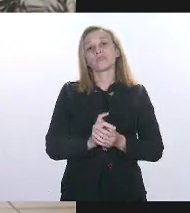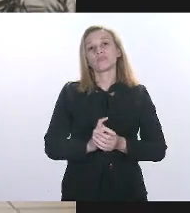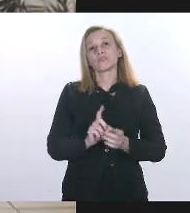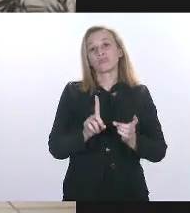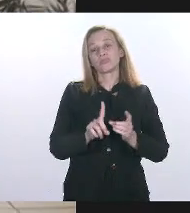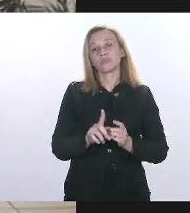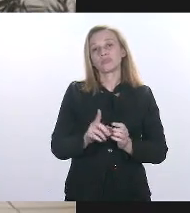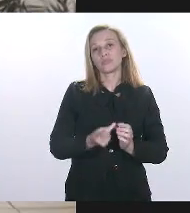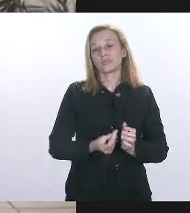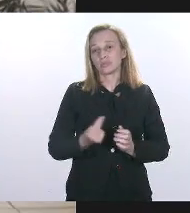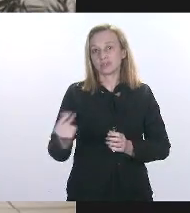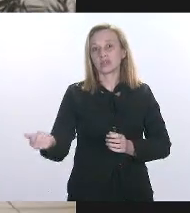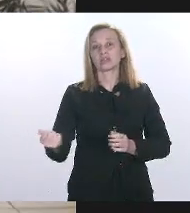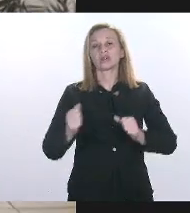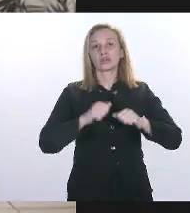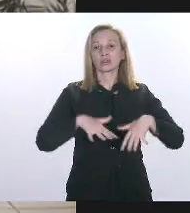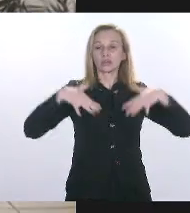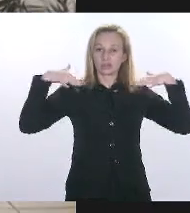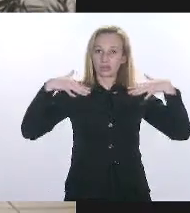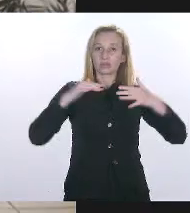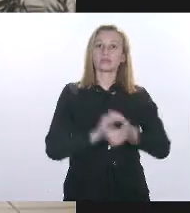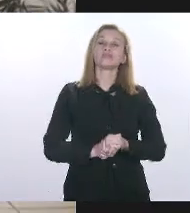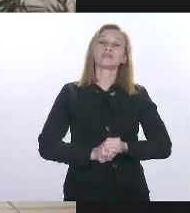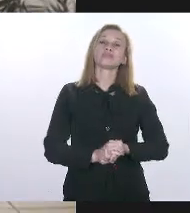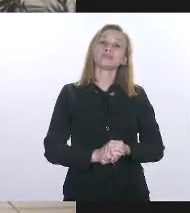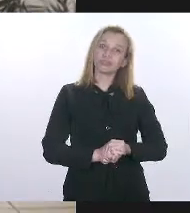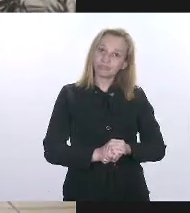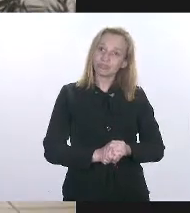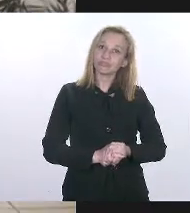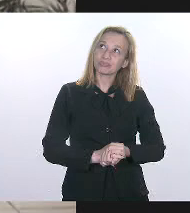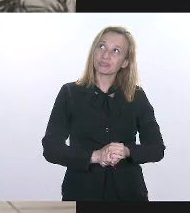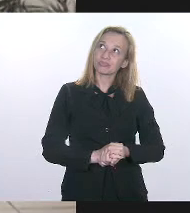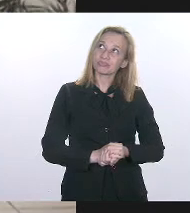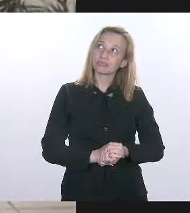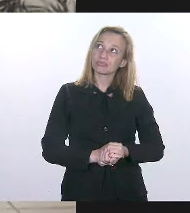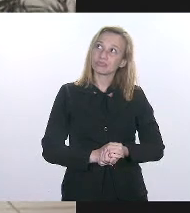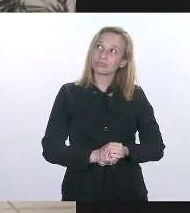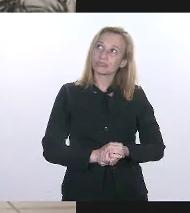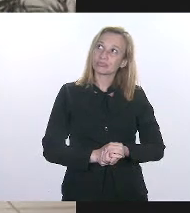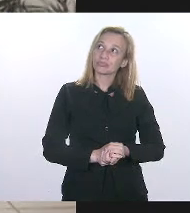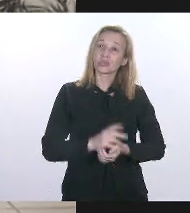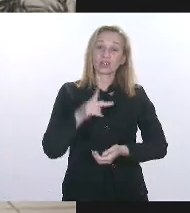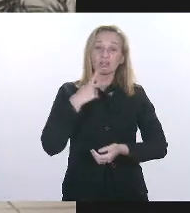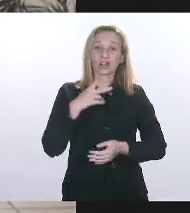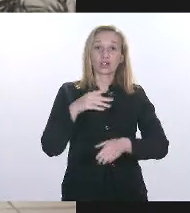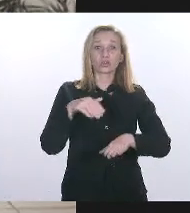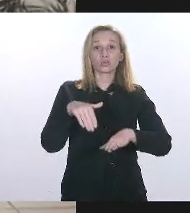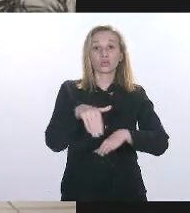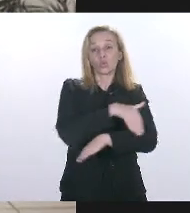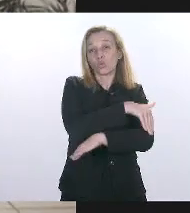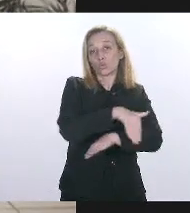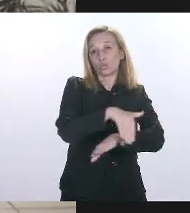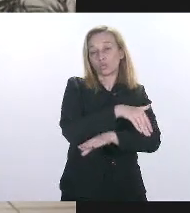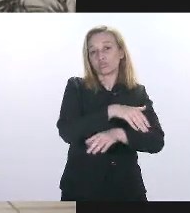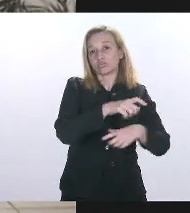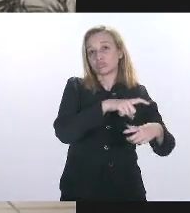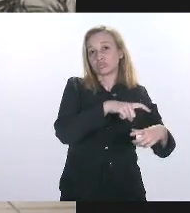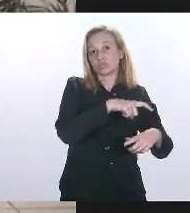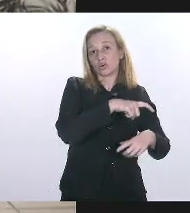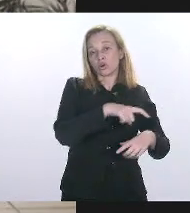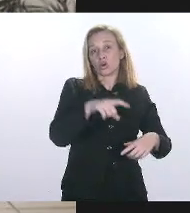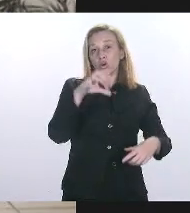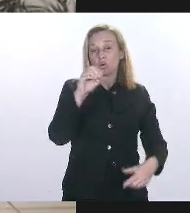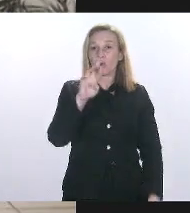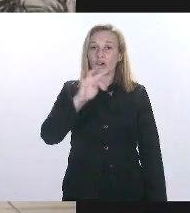Marcelo Ciodino que se retirasse do plenário e fizesse a sua fala do corredor para que a gente